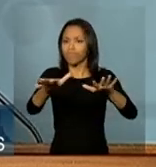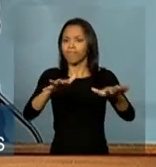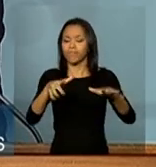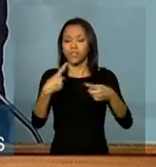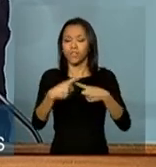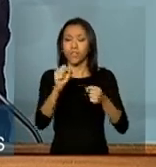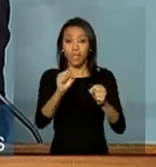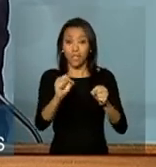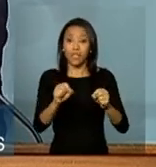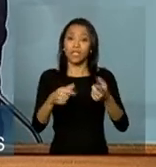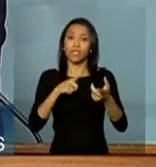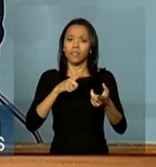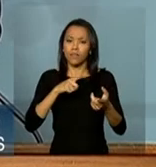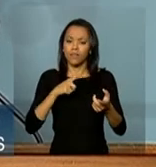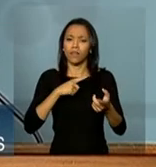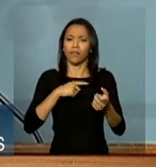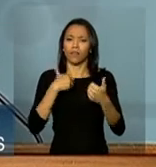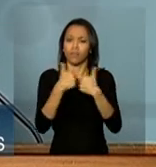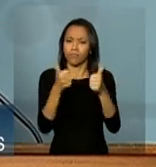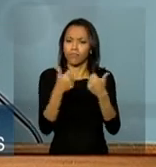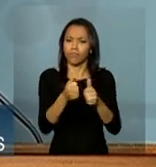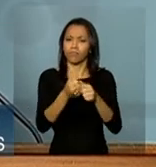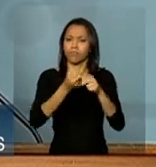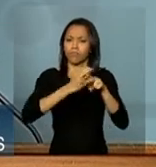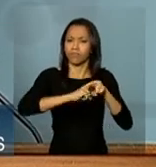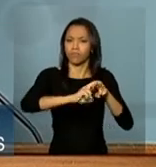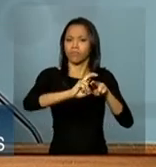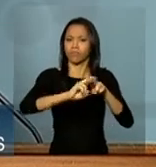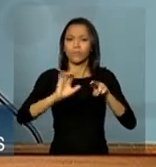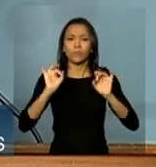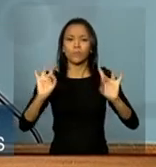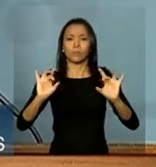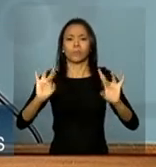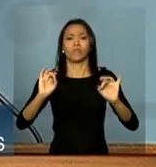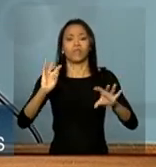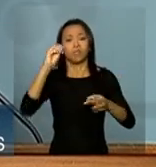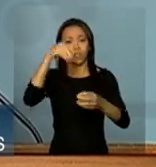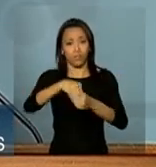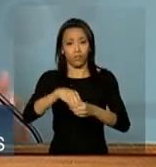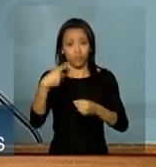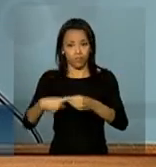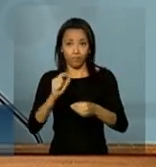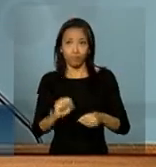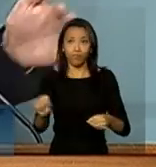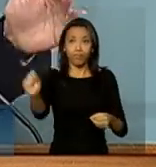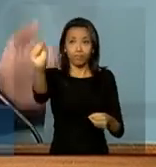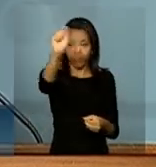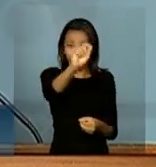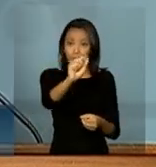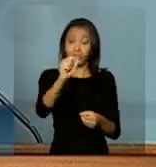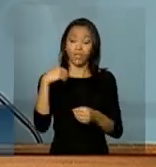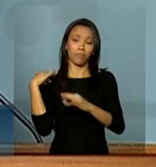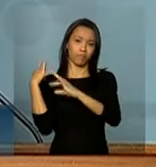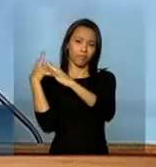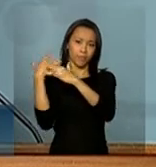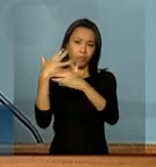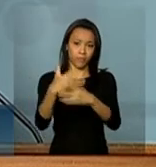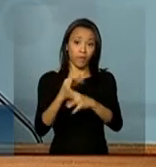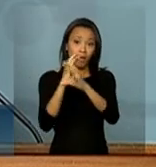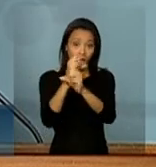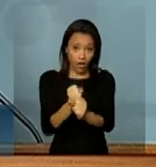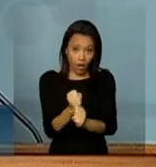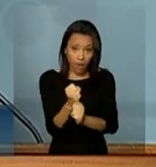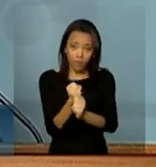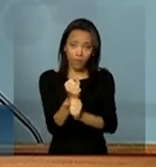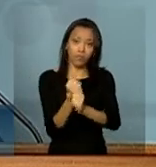de um sistema de desenvolvimento urbano no nosso país. Isso se deve ao fato de, ao longo desses anos, nós termos